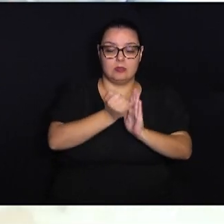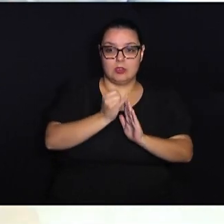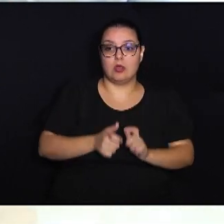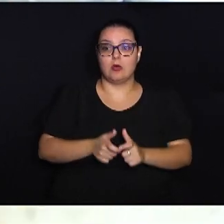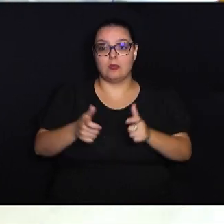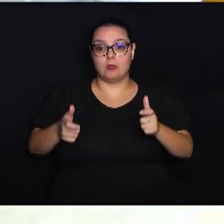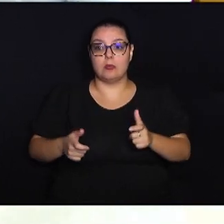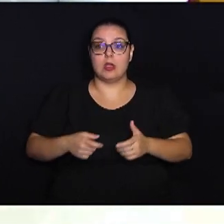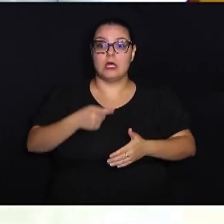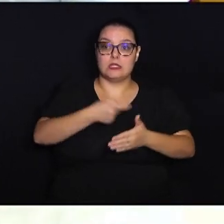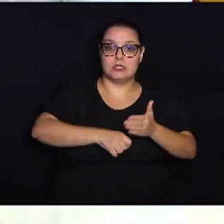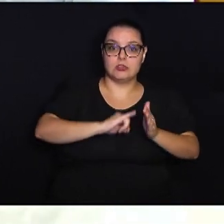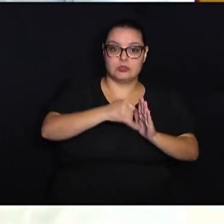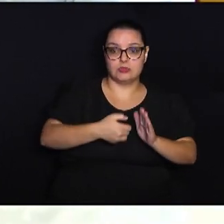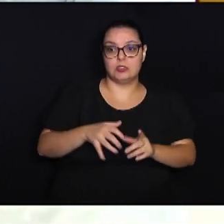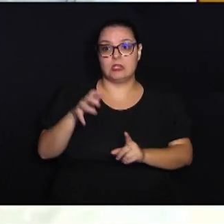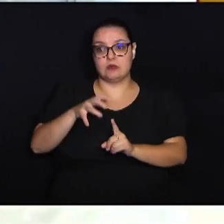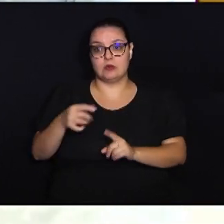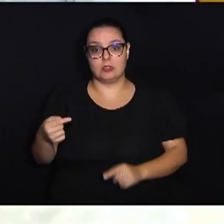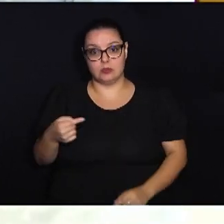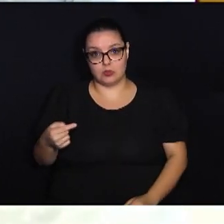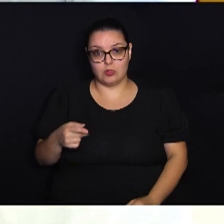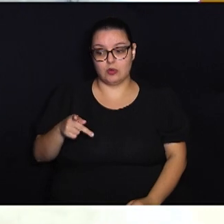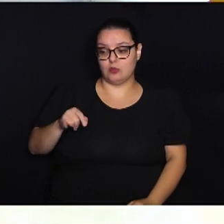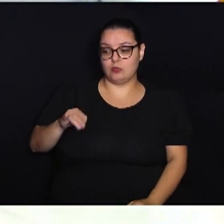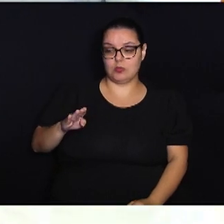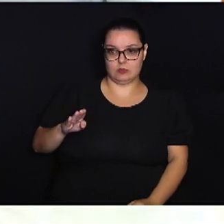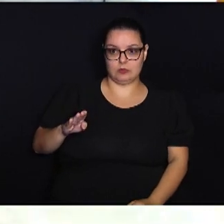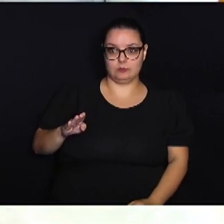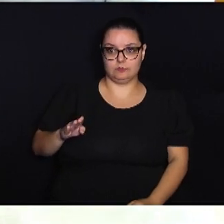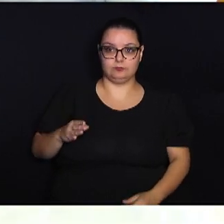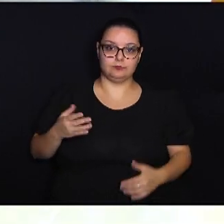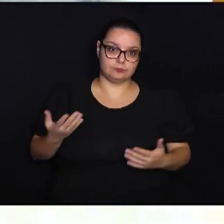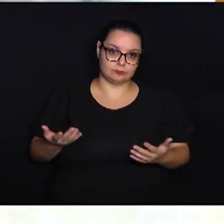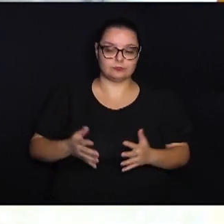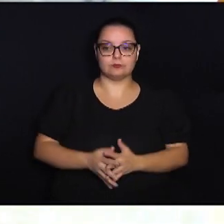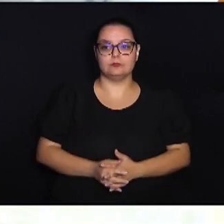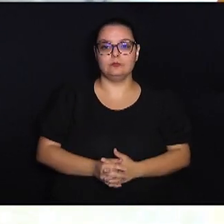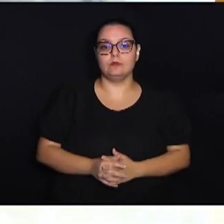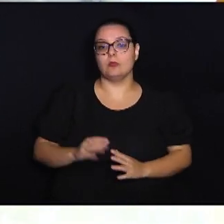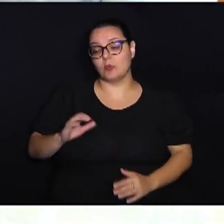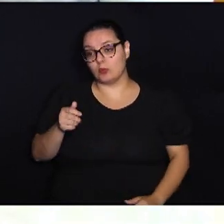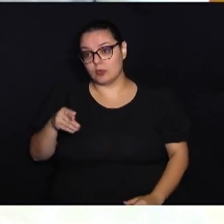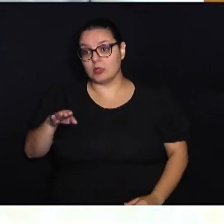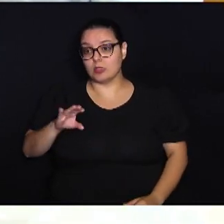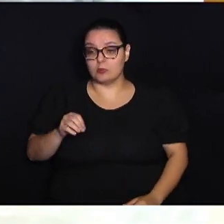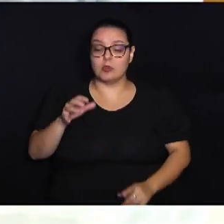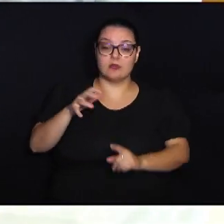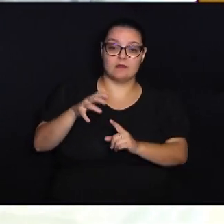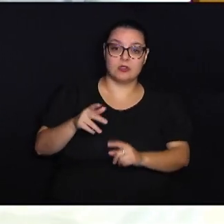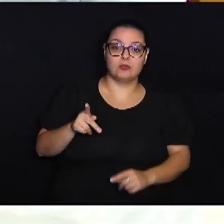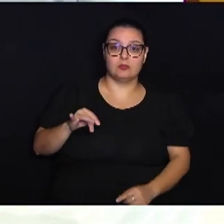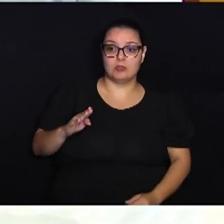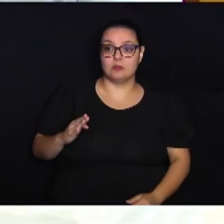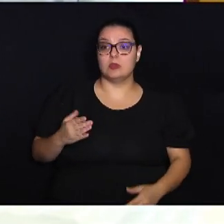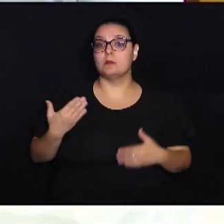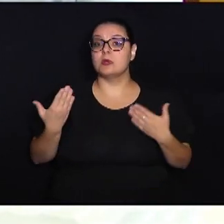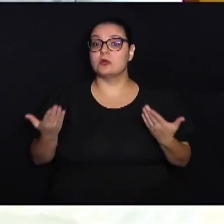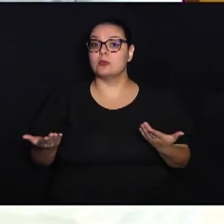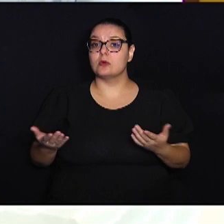criando pontes entre a cidade e o campo para propor uma revolução em rede, conectada e solidária. São maneiras